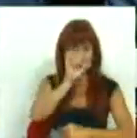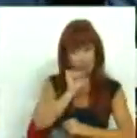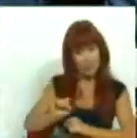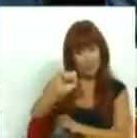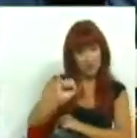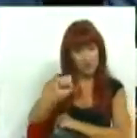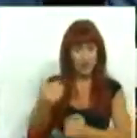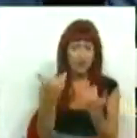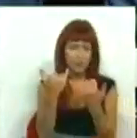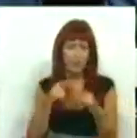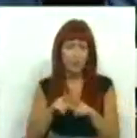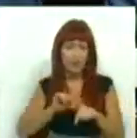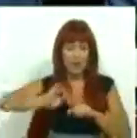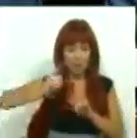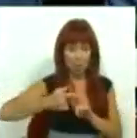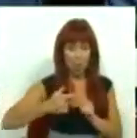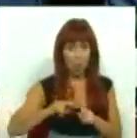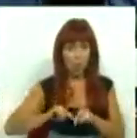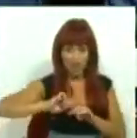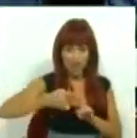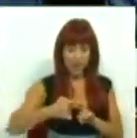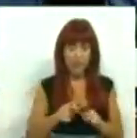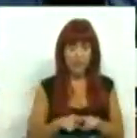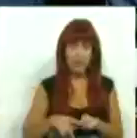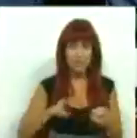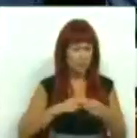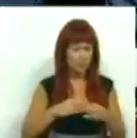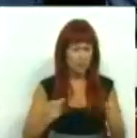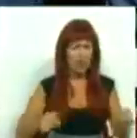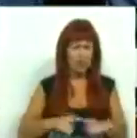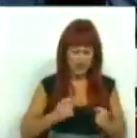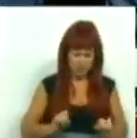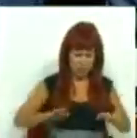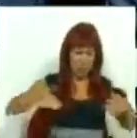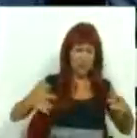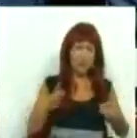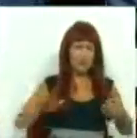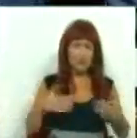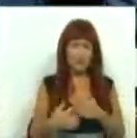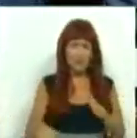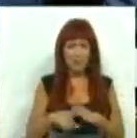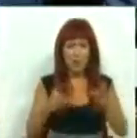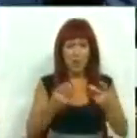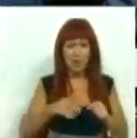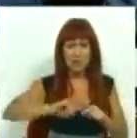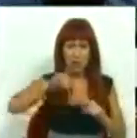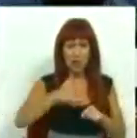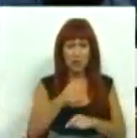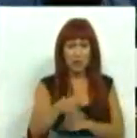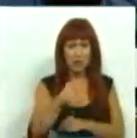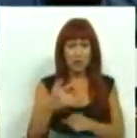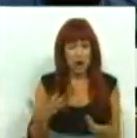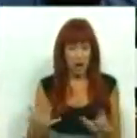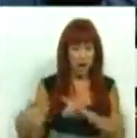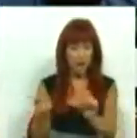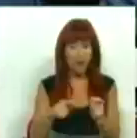Ministério, temos a informação que para este ano esse problema está resolvido ab início na proposta de lei de orçamento para 2012, que ora